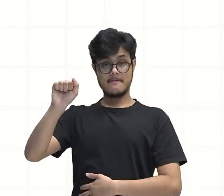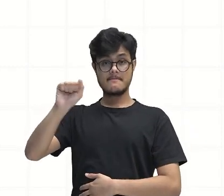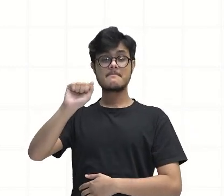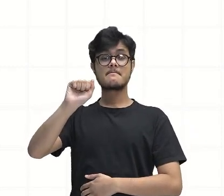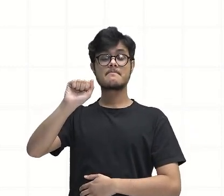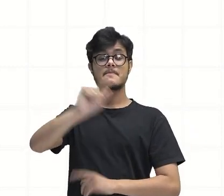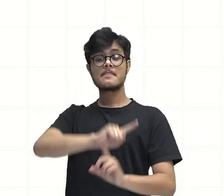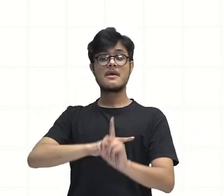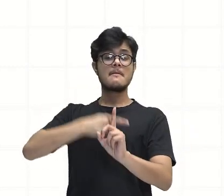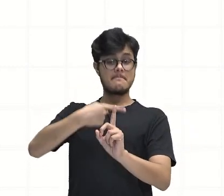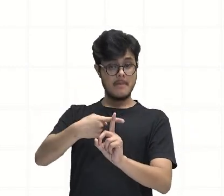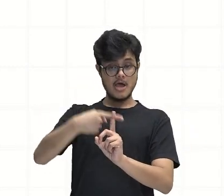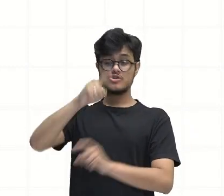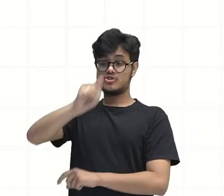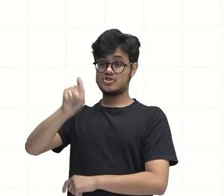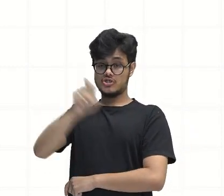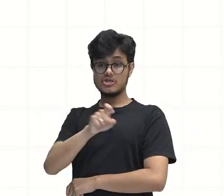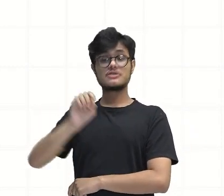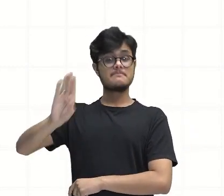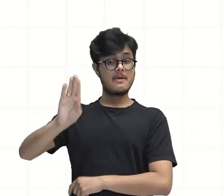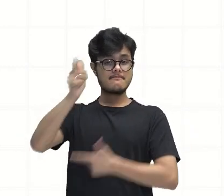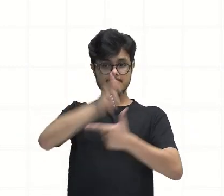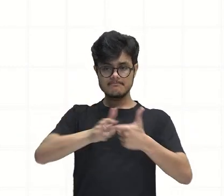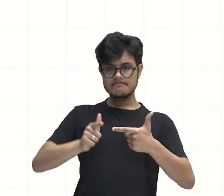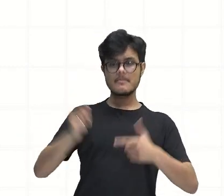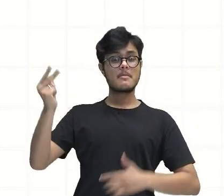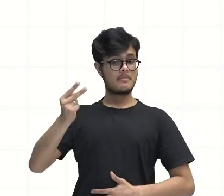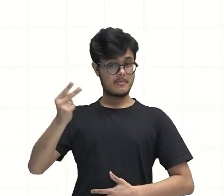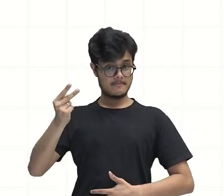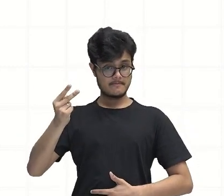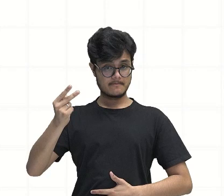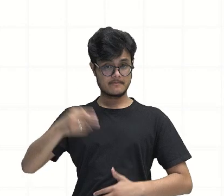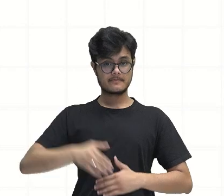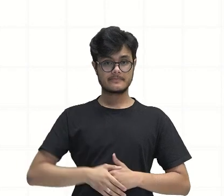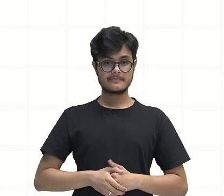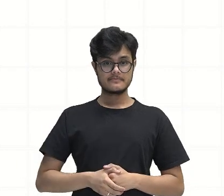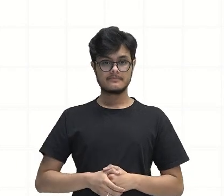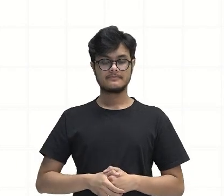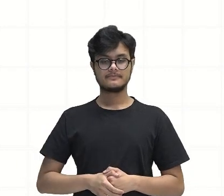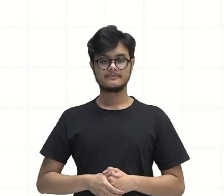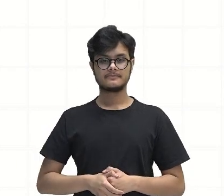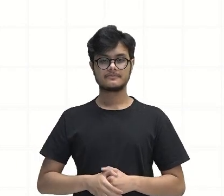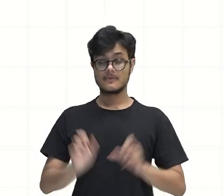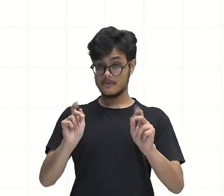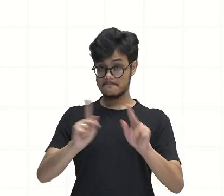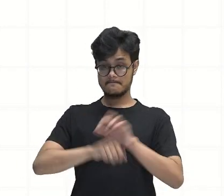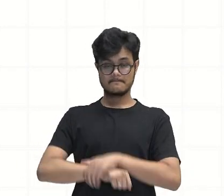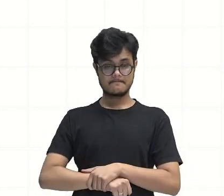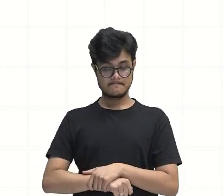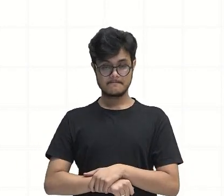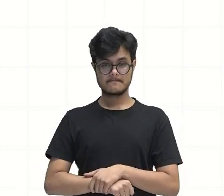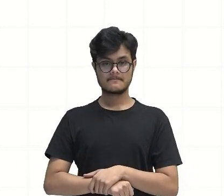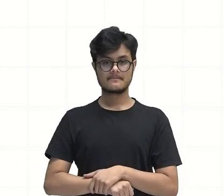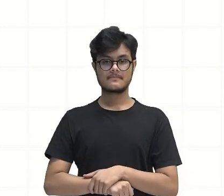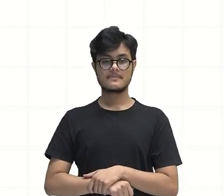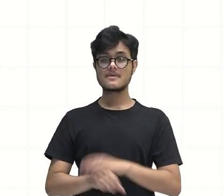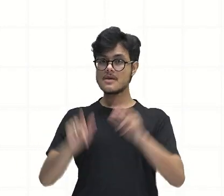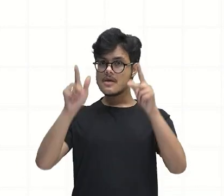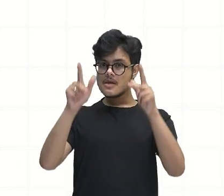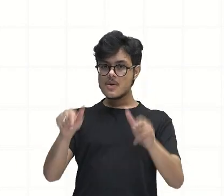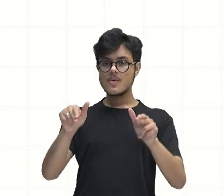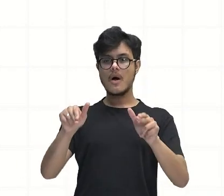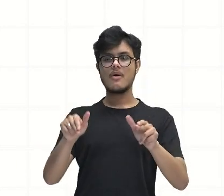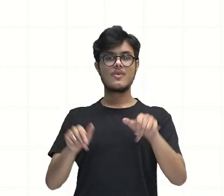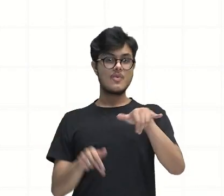mais o valor do XB e dividir por 2. Tudo bem? A mesma forma eu